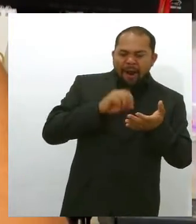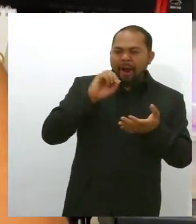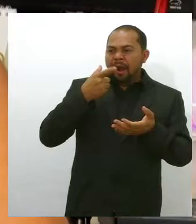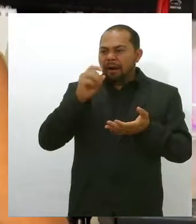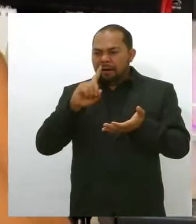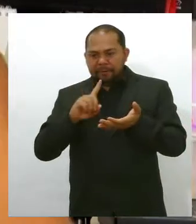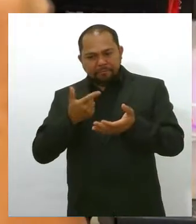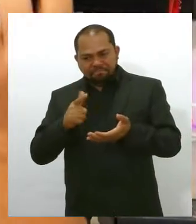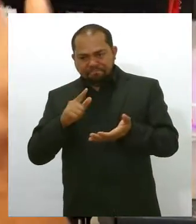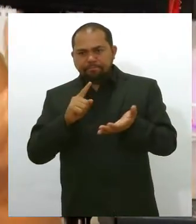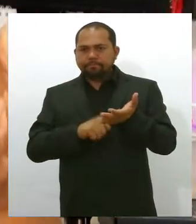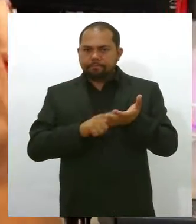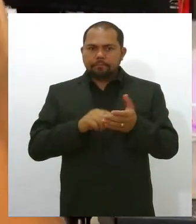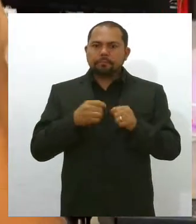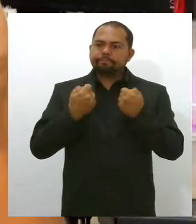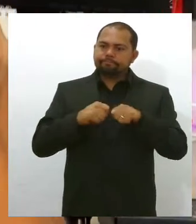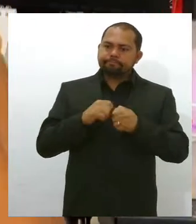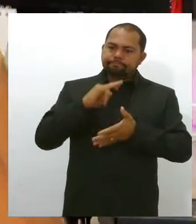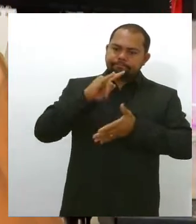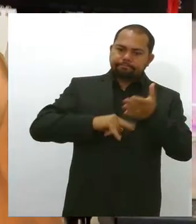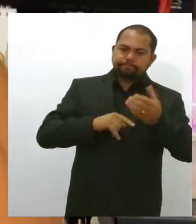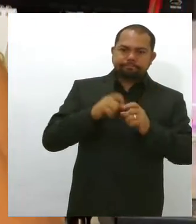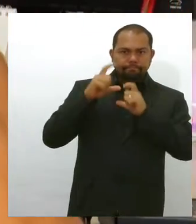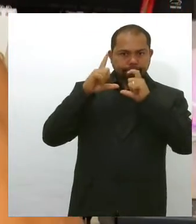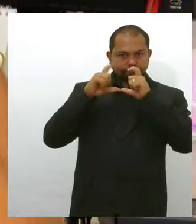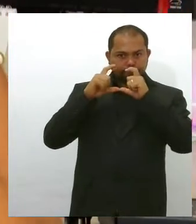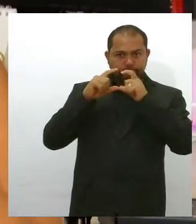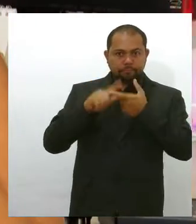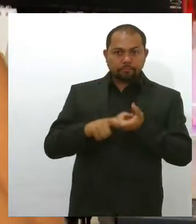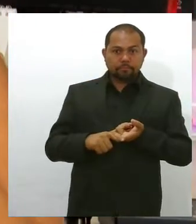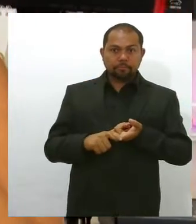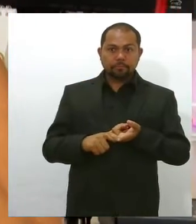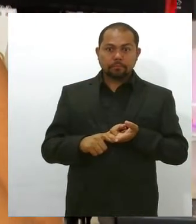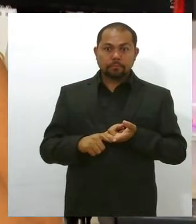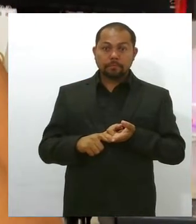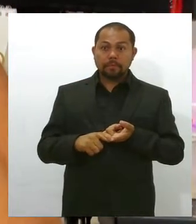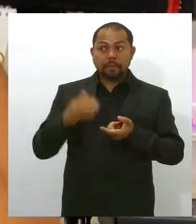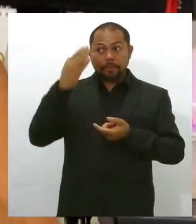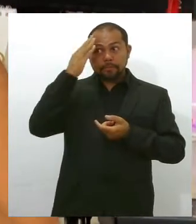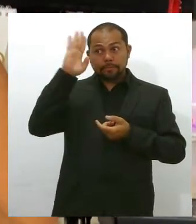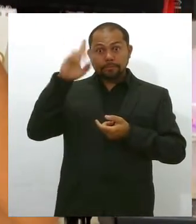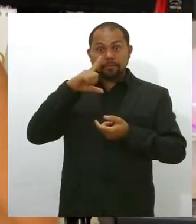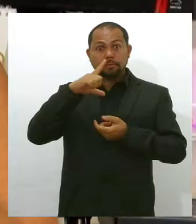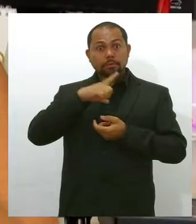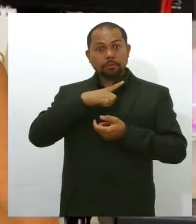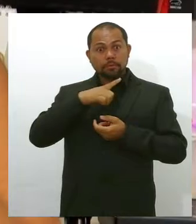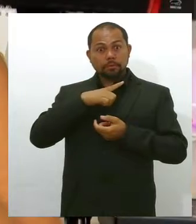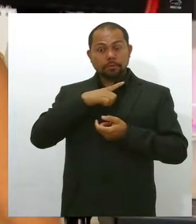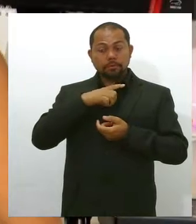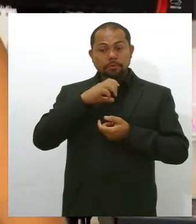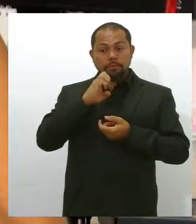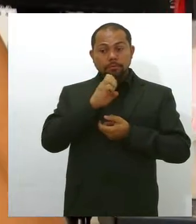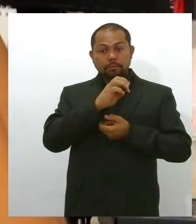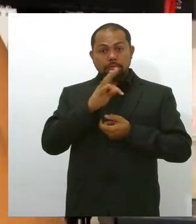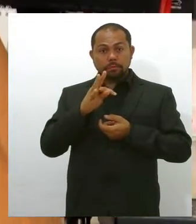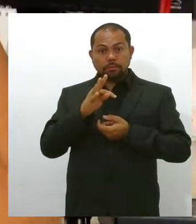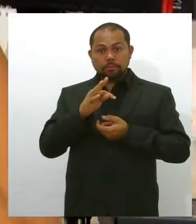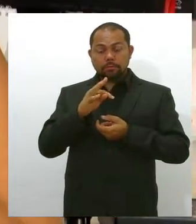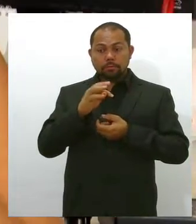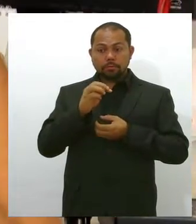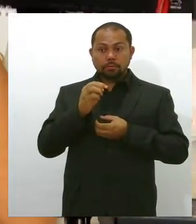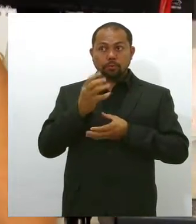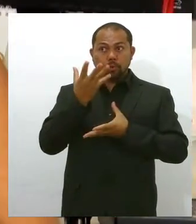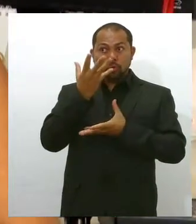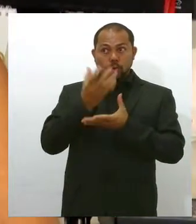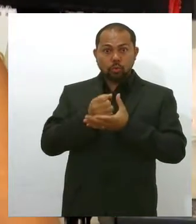com foto principalmente eu tenho título net que o nosso título digital e por